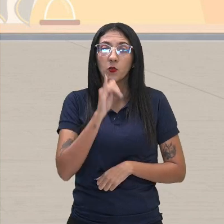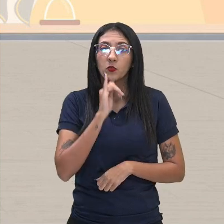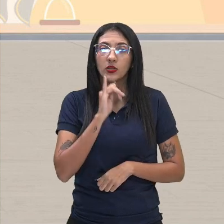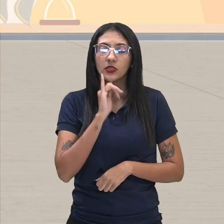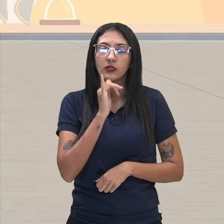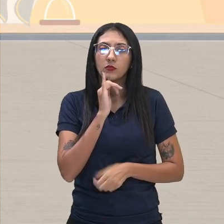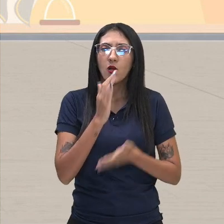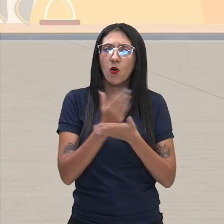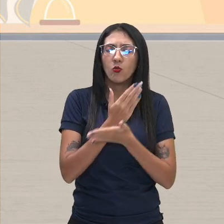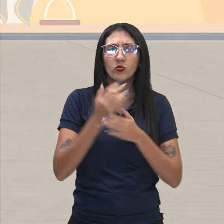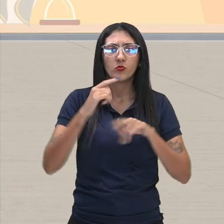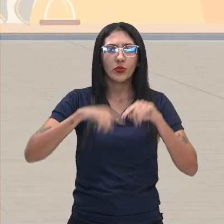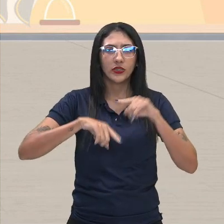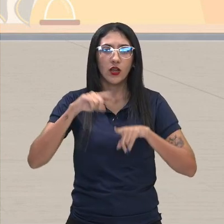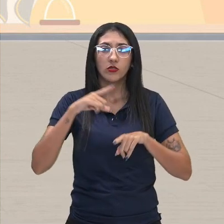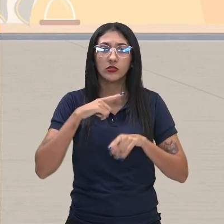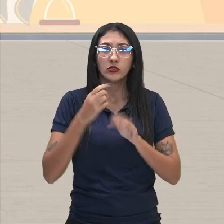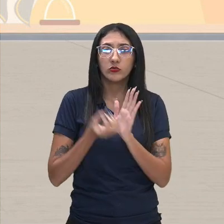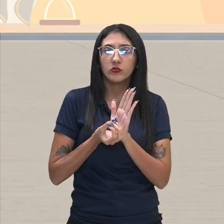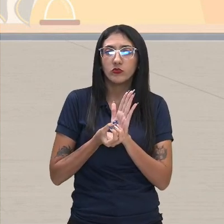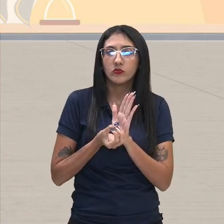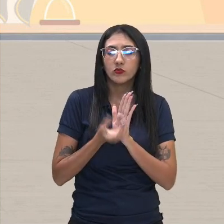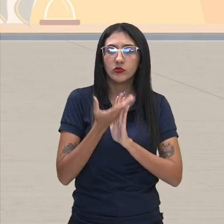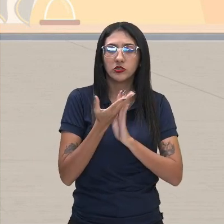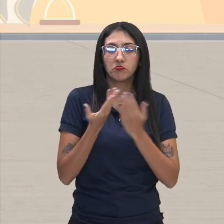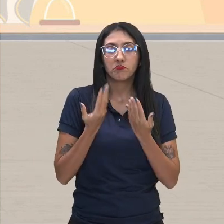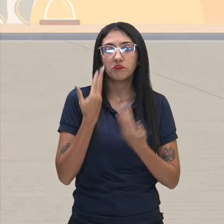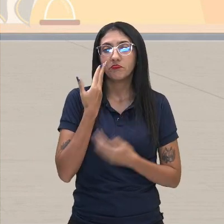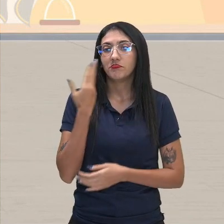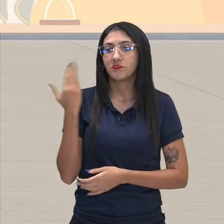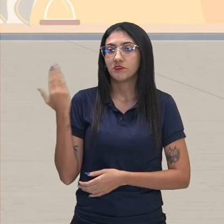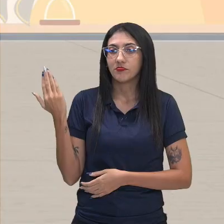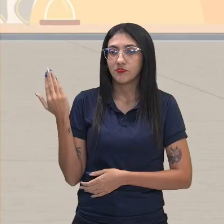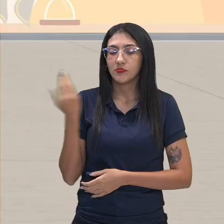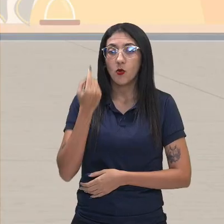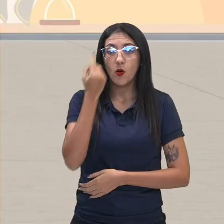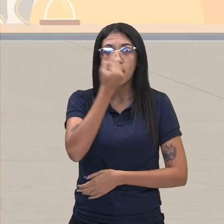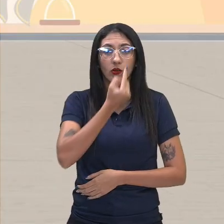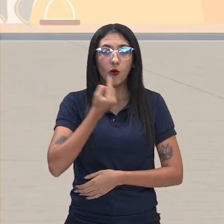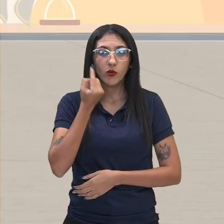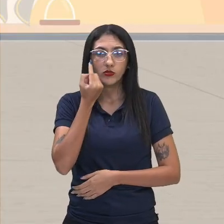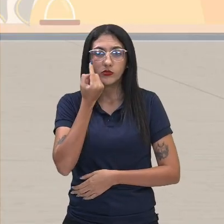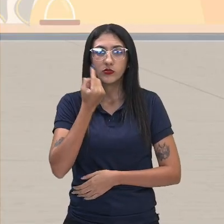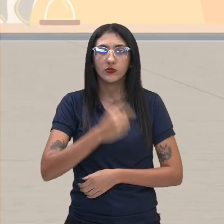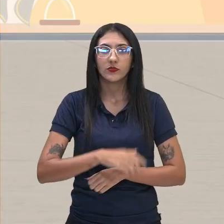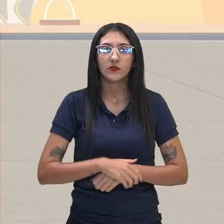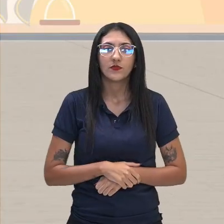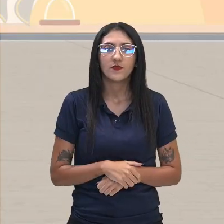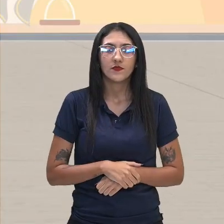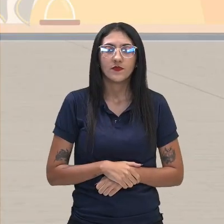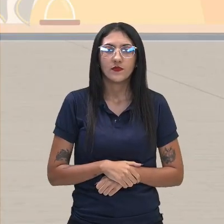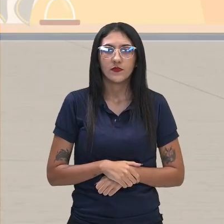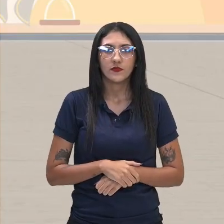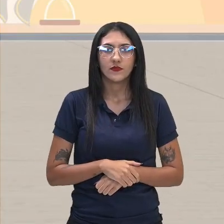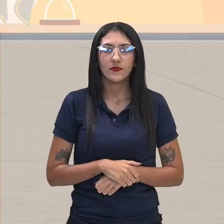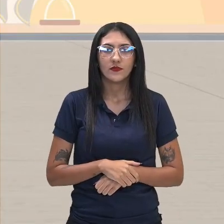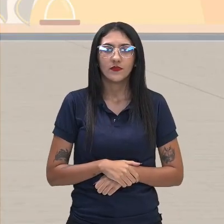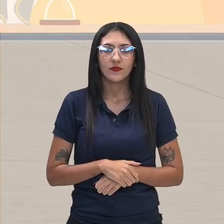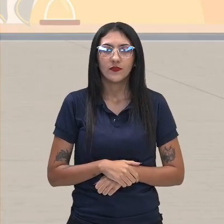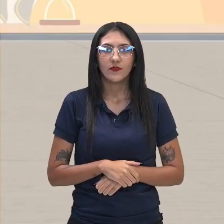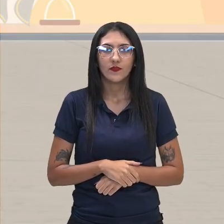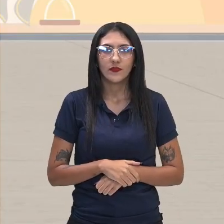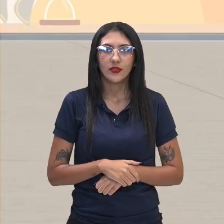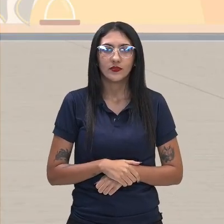irão surgir, né, como o relógio, como, por exemplo,